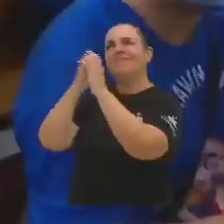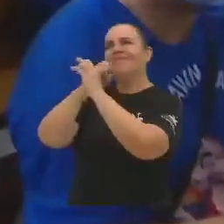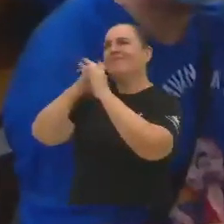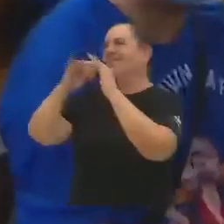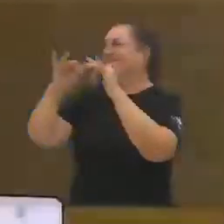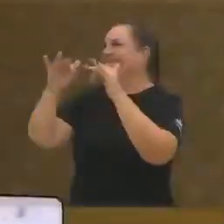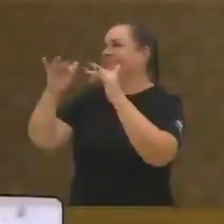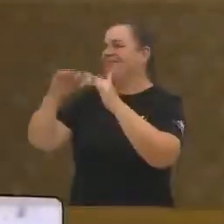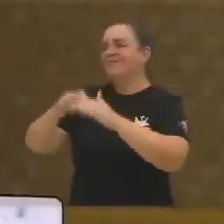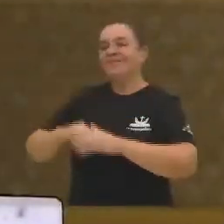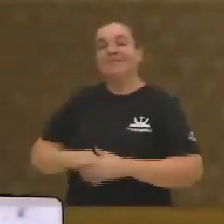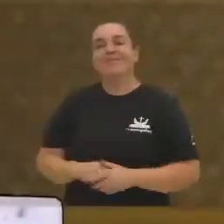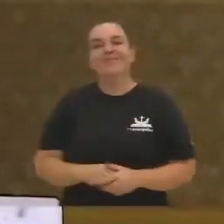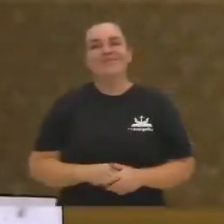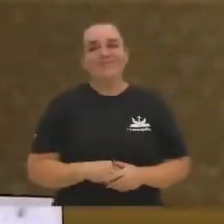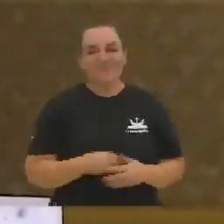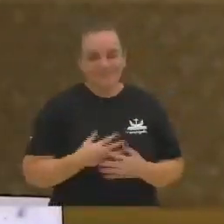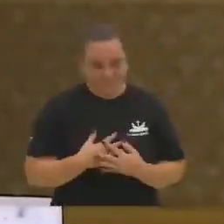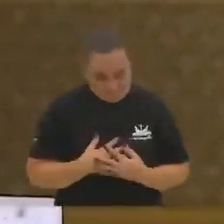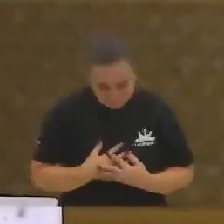Glória a vós,